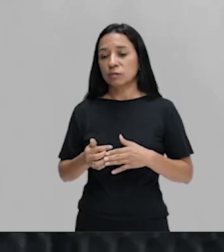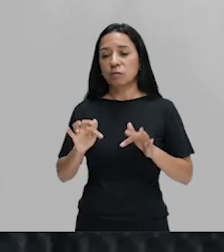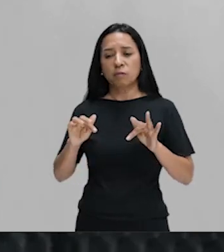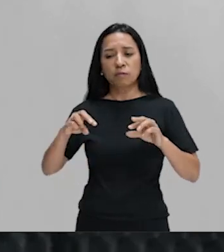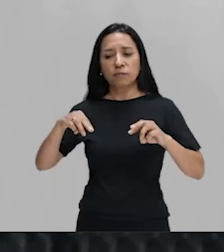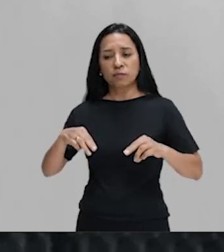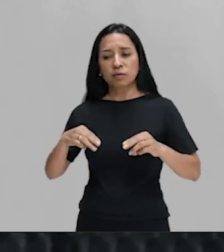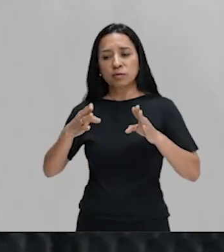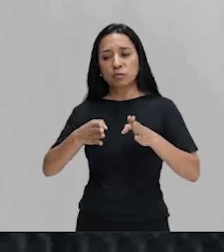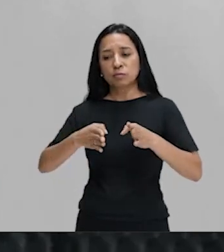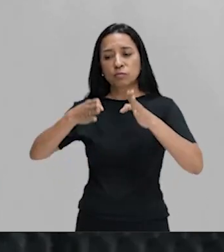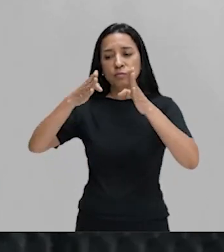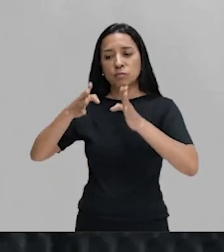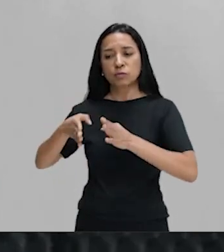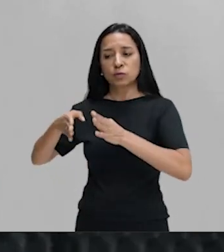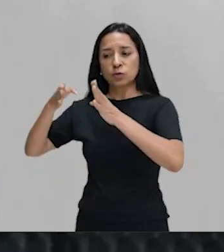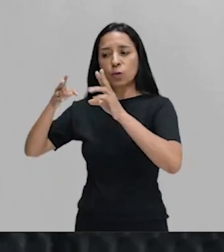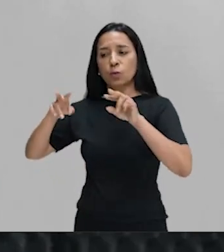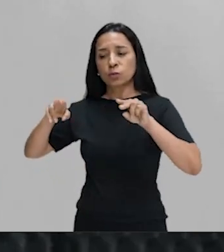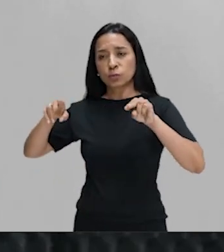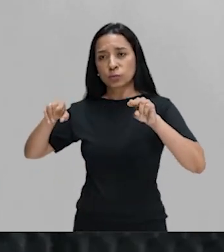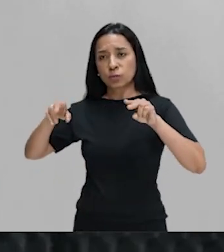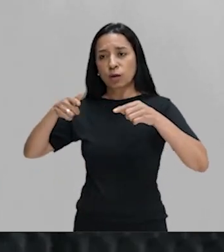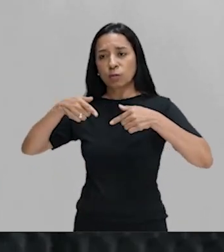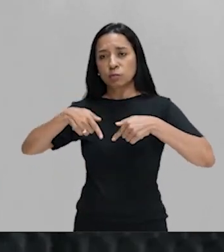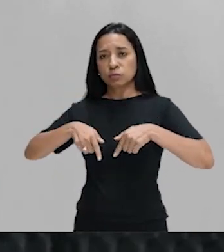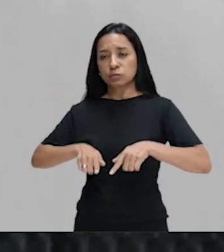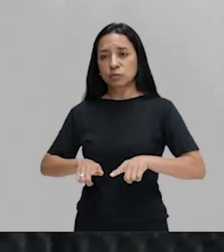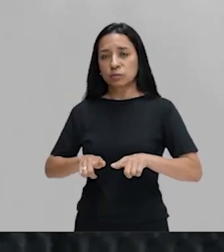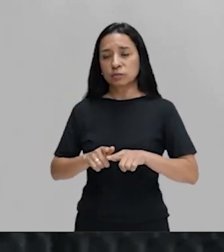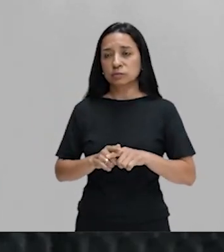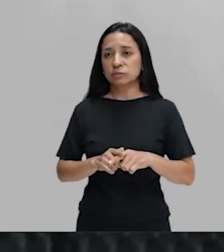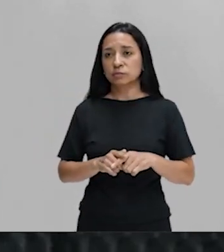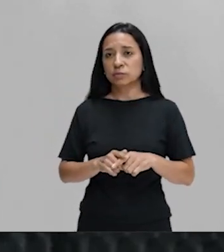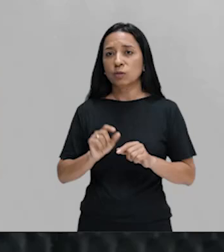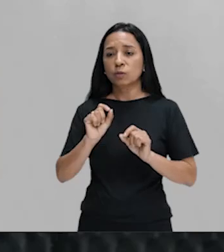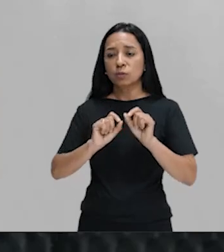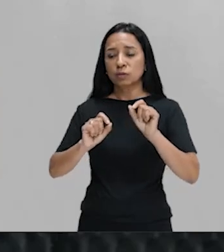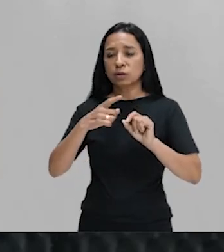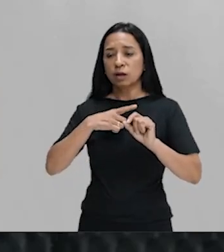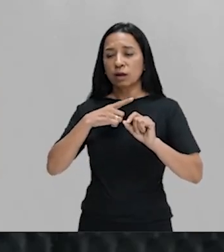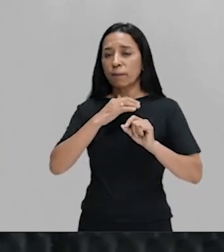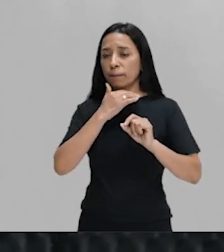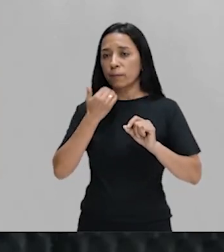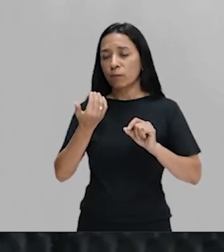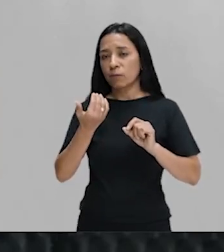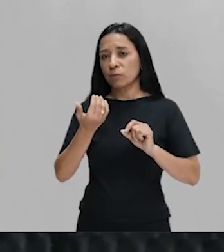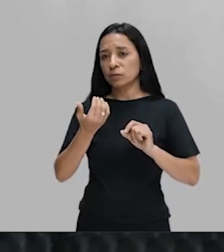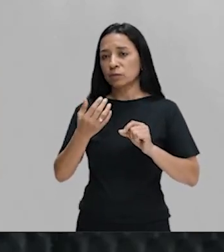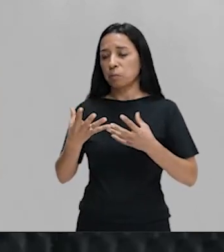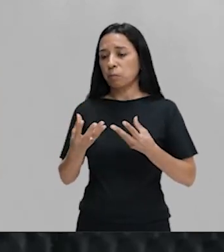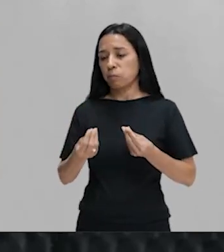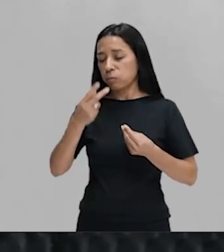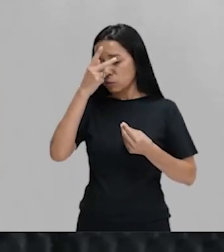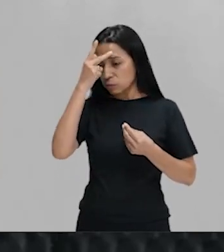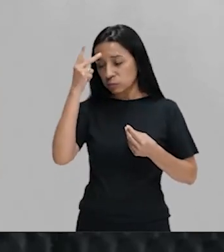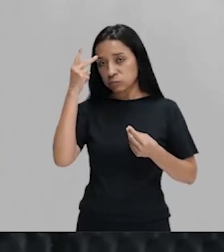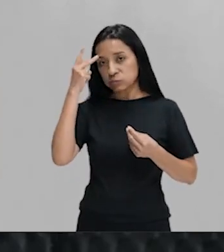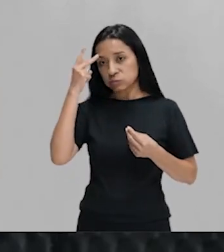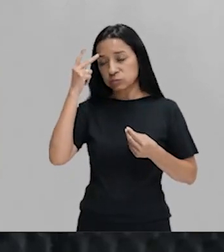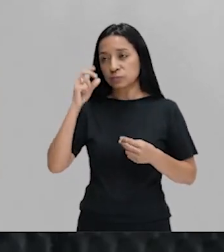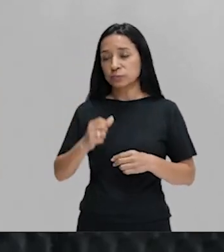torres gêmeas nos Estados Unidos, o que vai levar à morte de milhares de civis